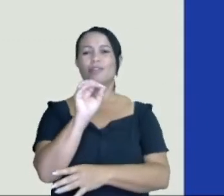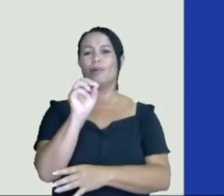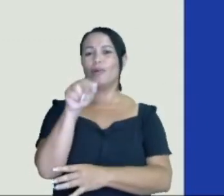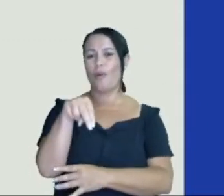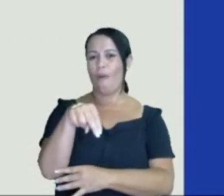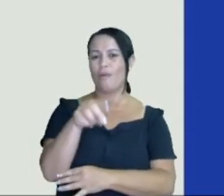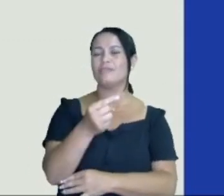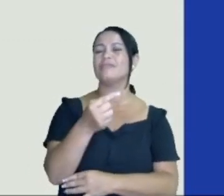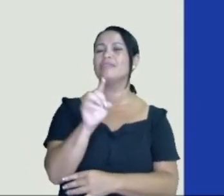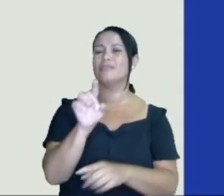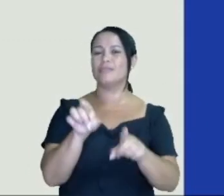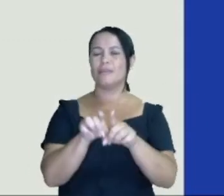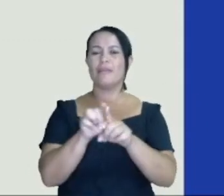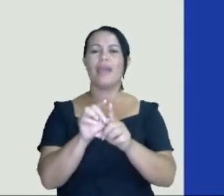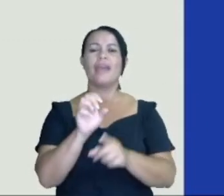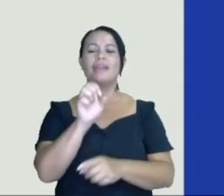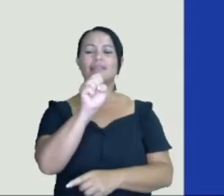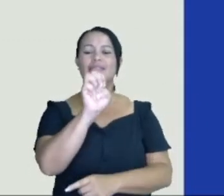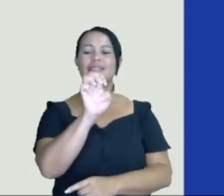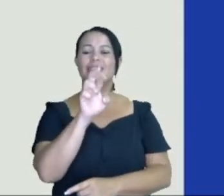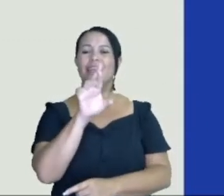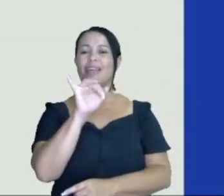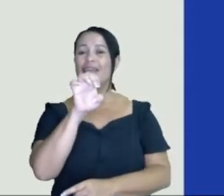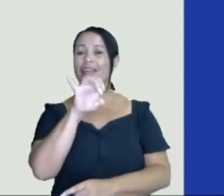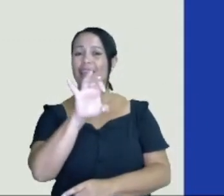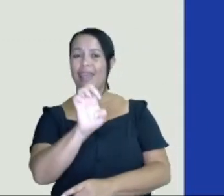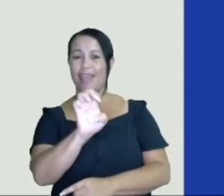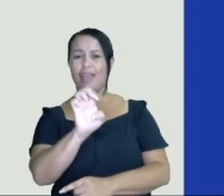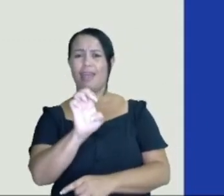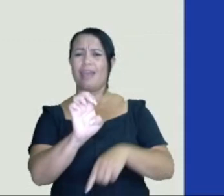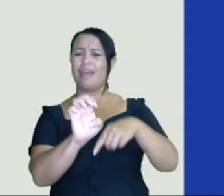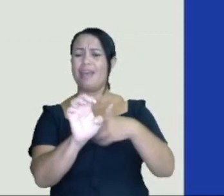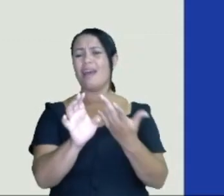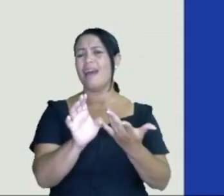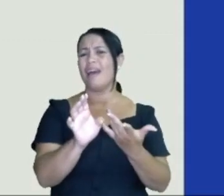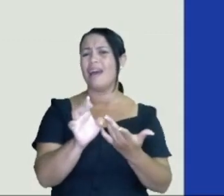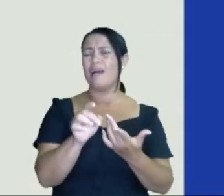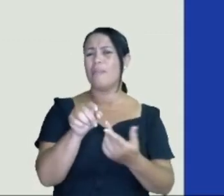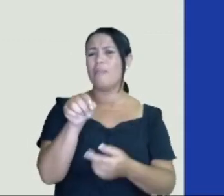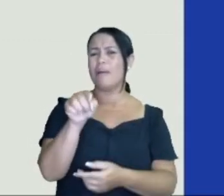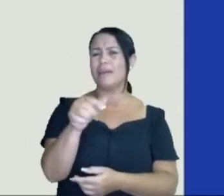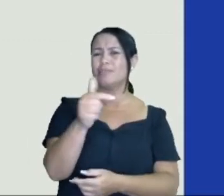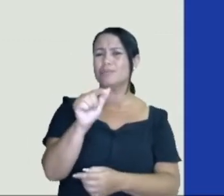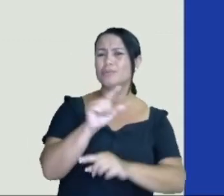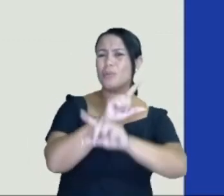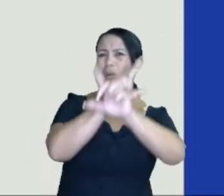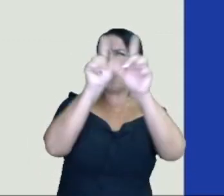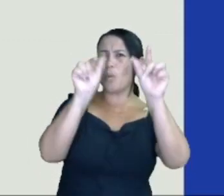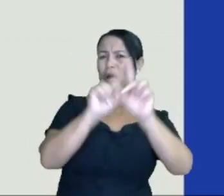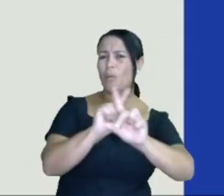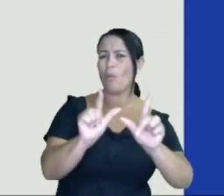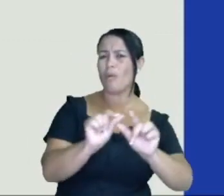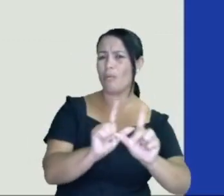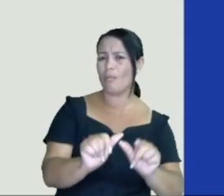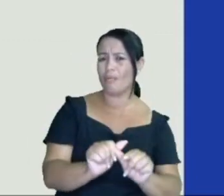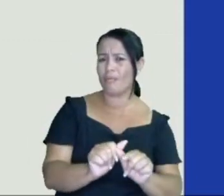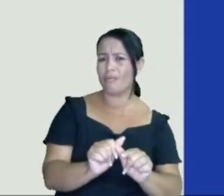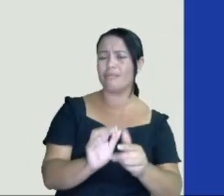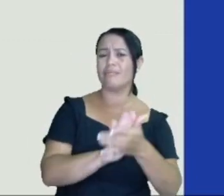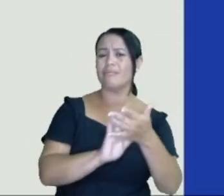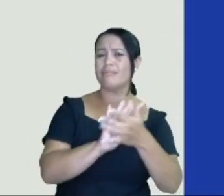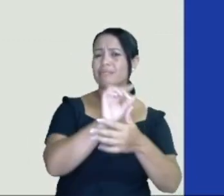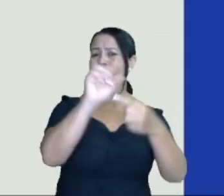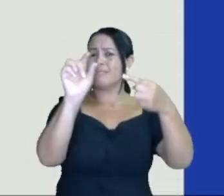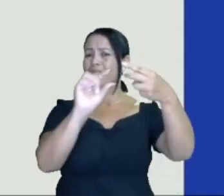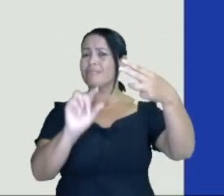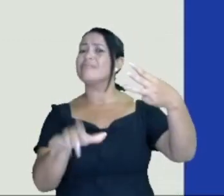acentua-se. Série. Professor, série não está nem ali no Linupissan, nem em rimum som chão